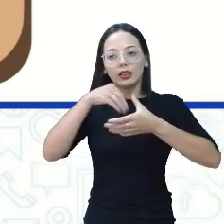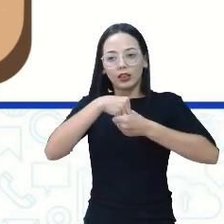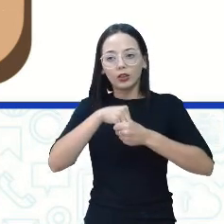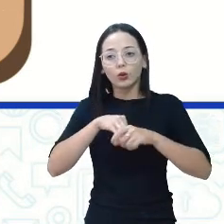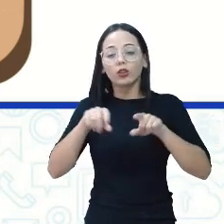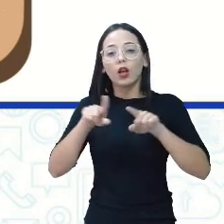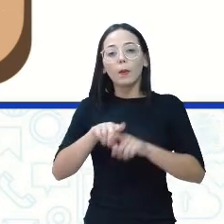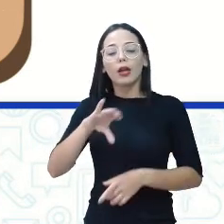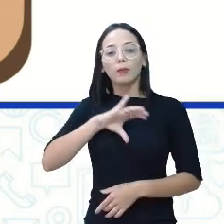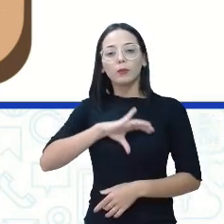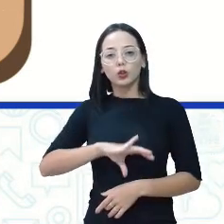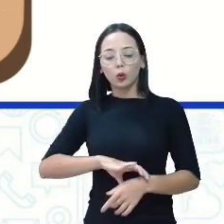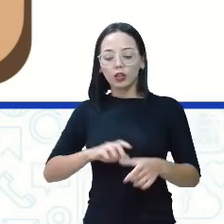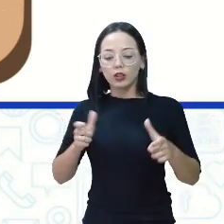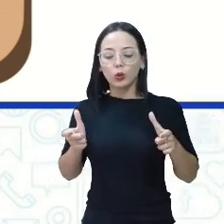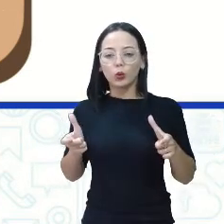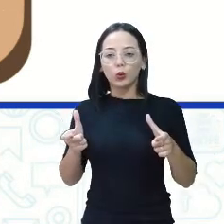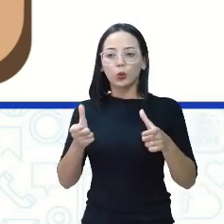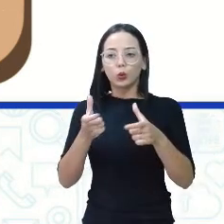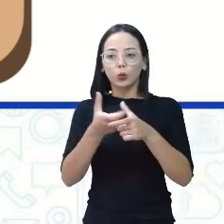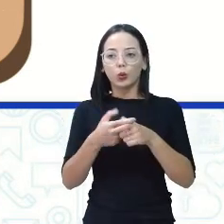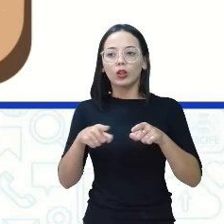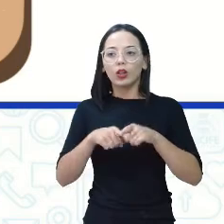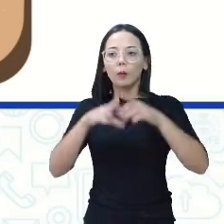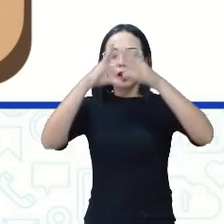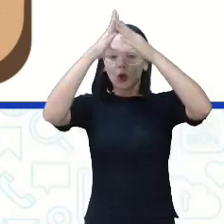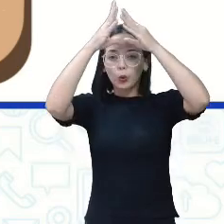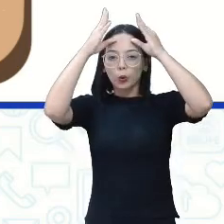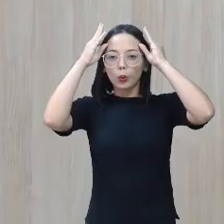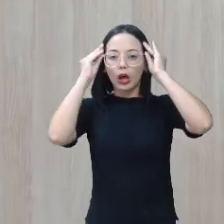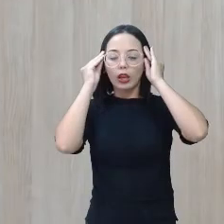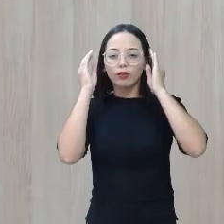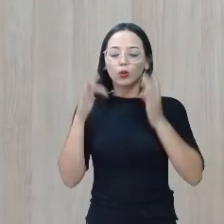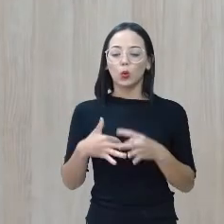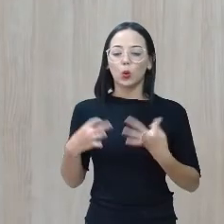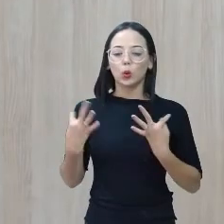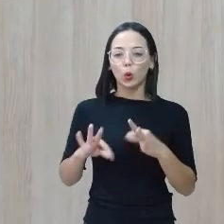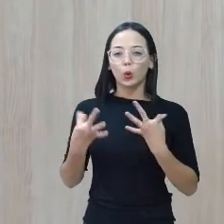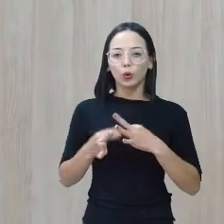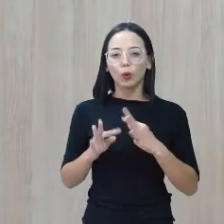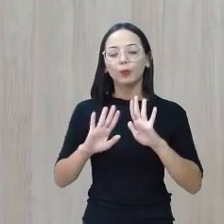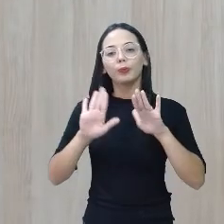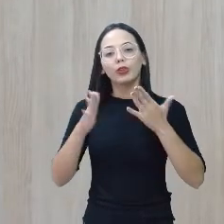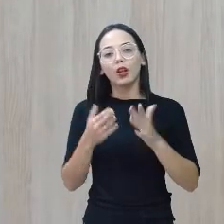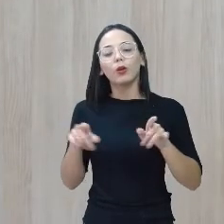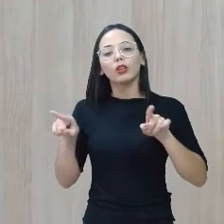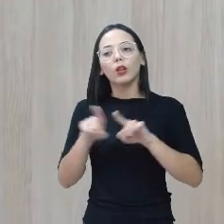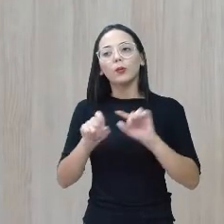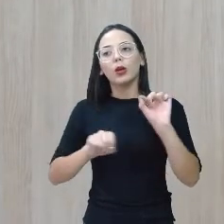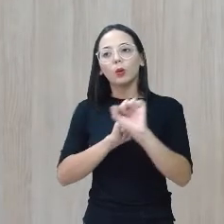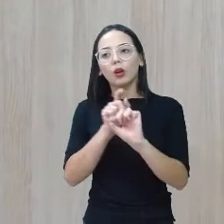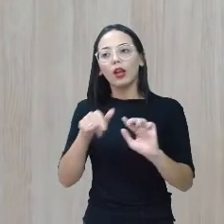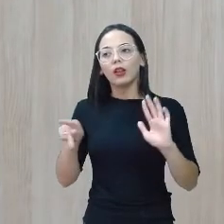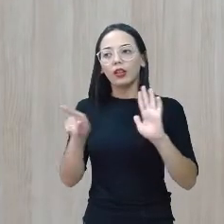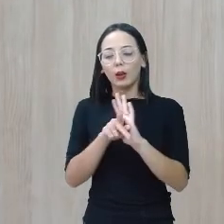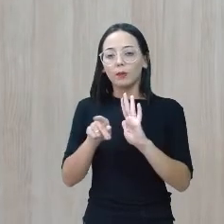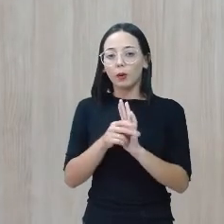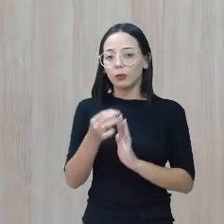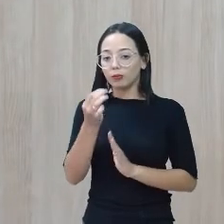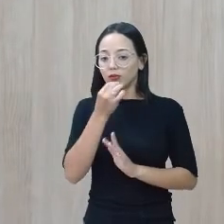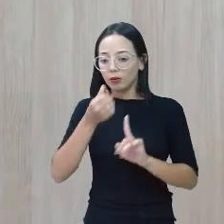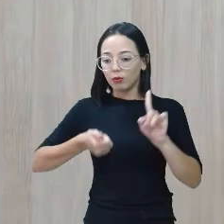fluxo de menstruação e alívio das cólicas menstruais. Então, ele também tem as